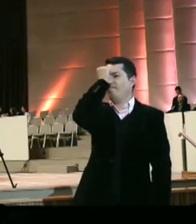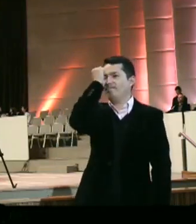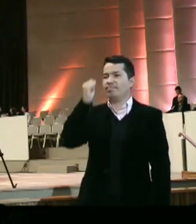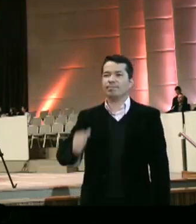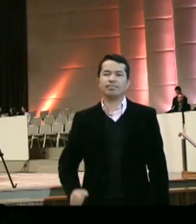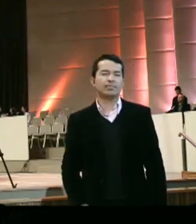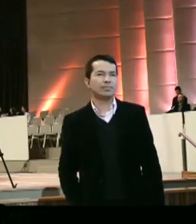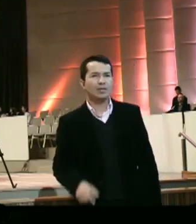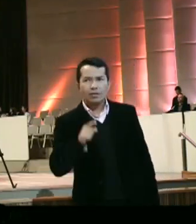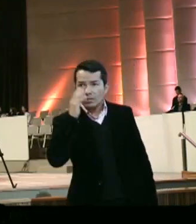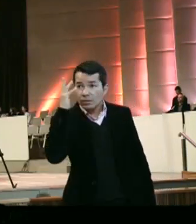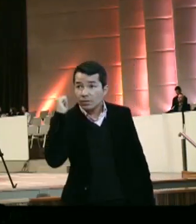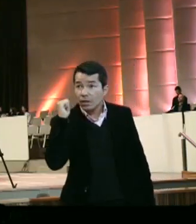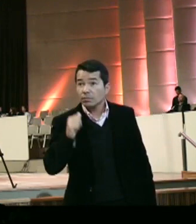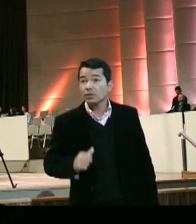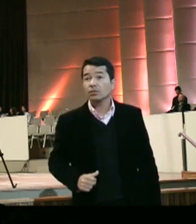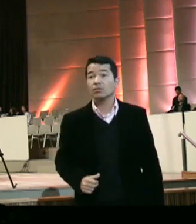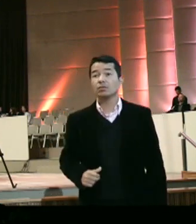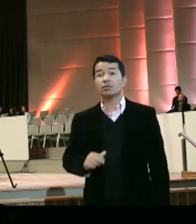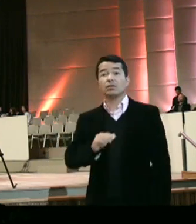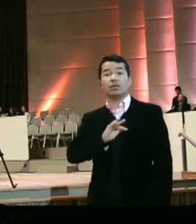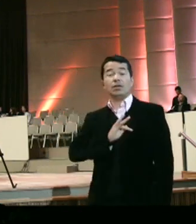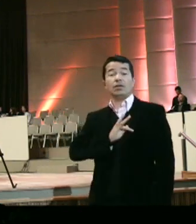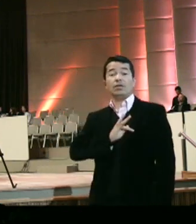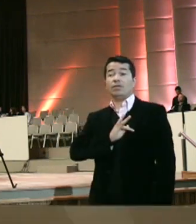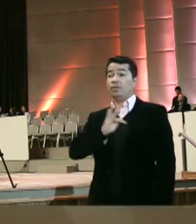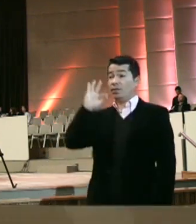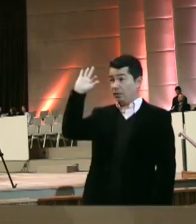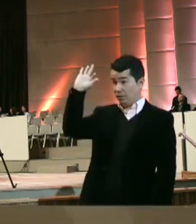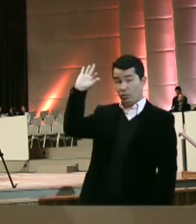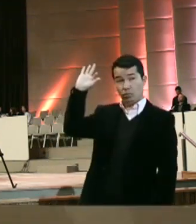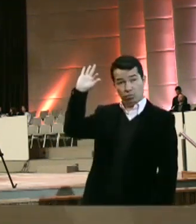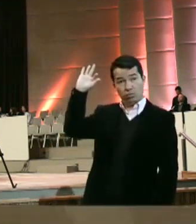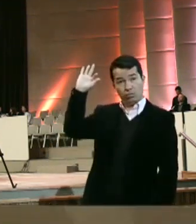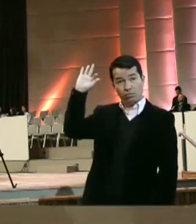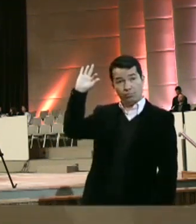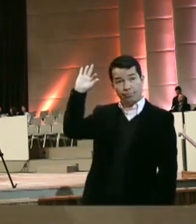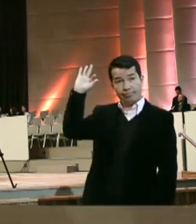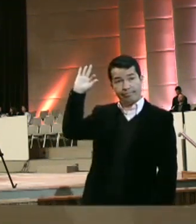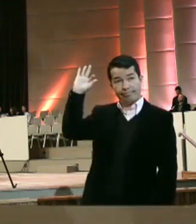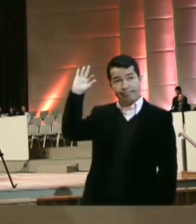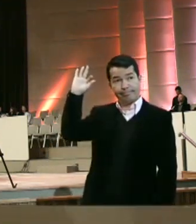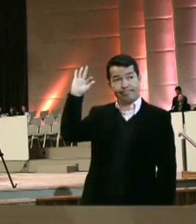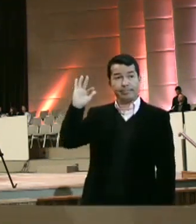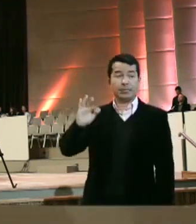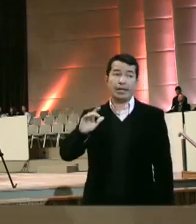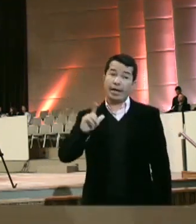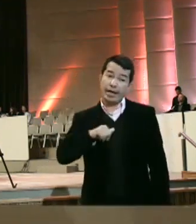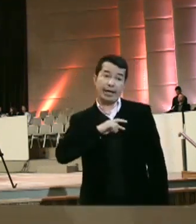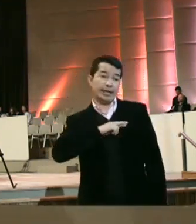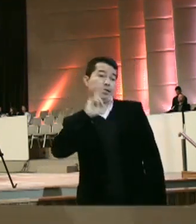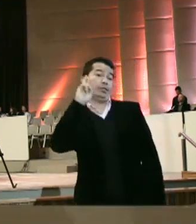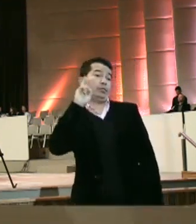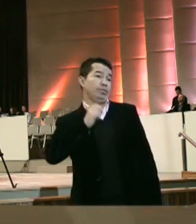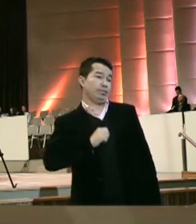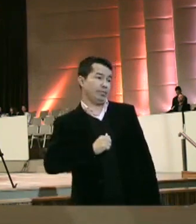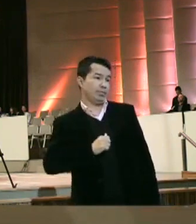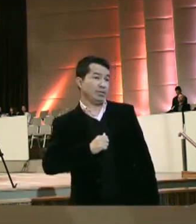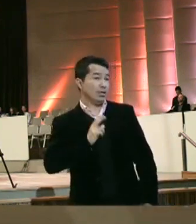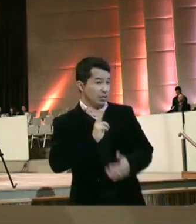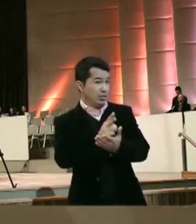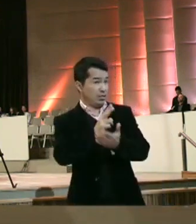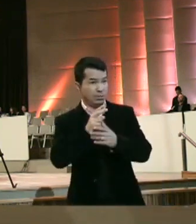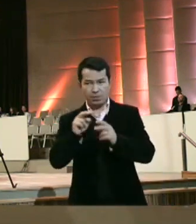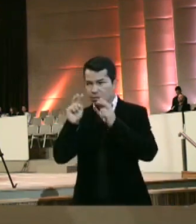Os fariseus viam Mateus ou Levi e os seus amigos como pecadores condenados.